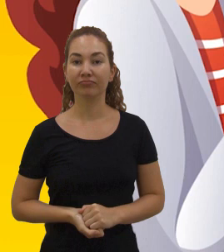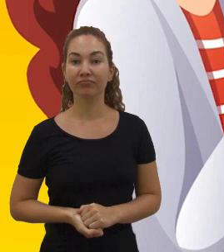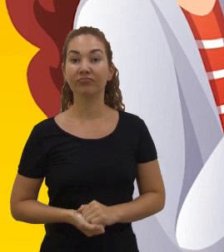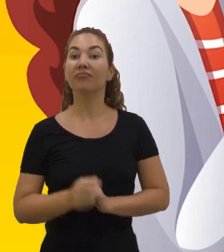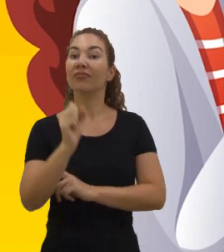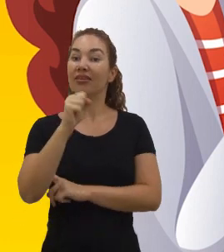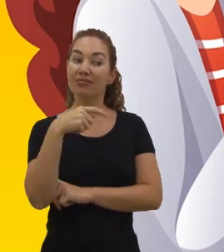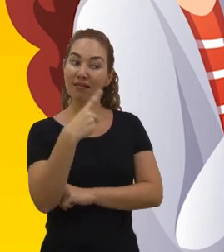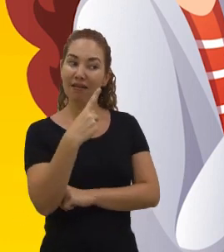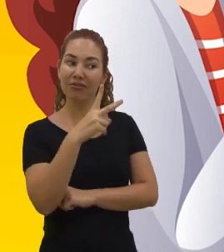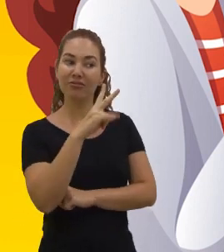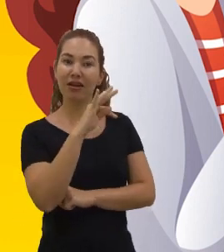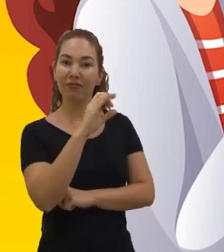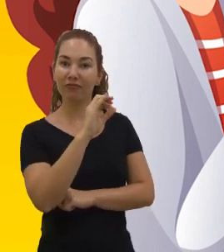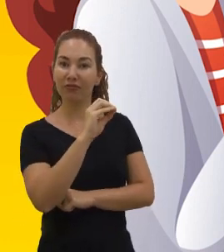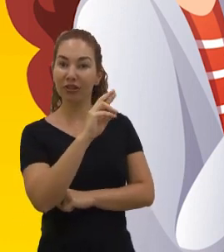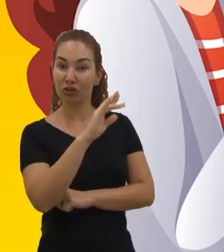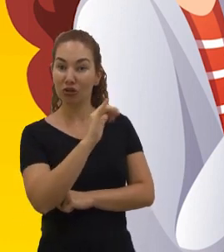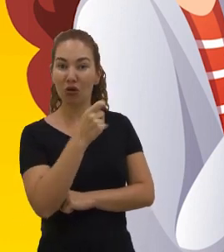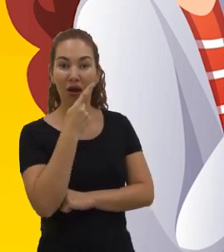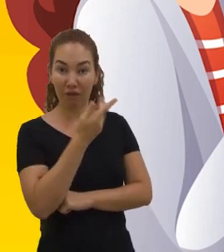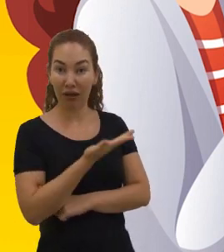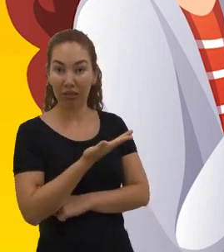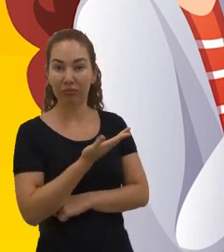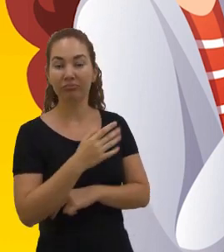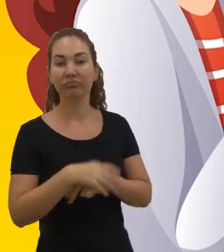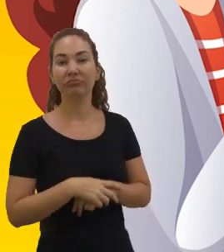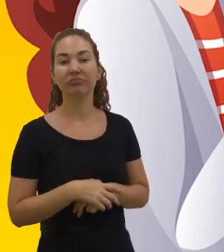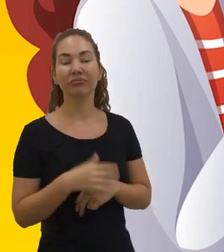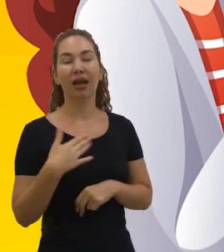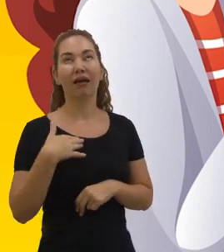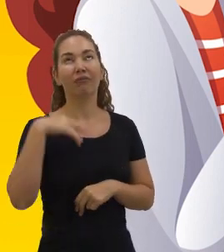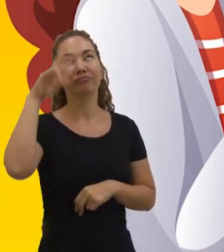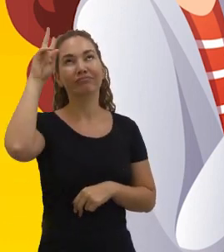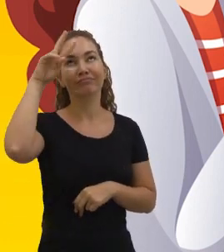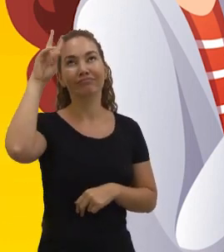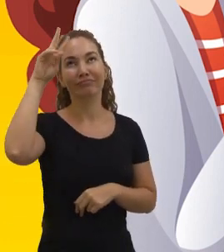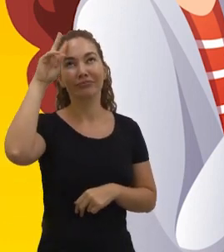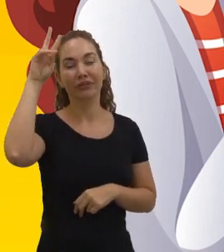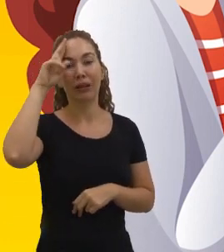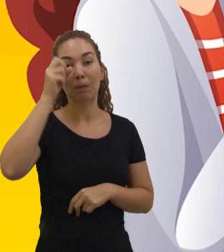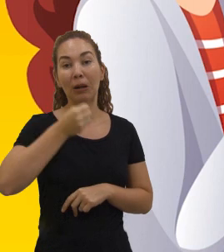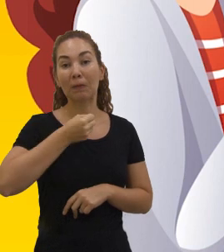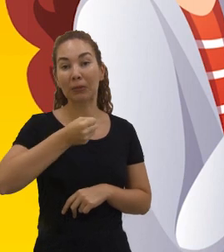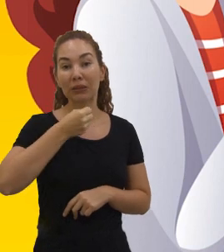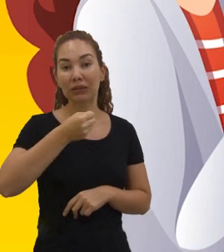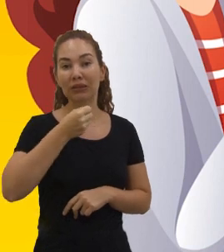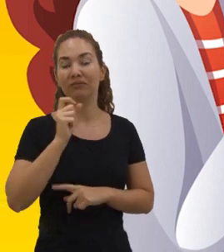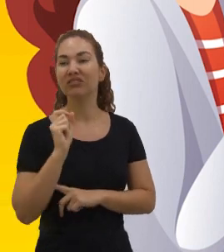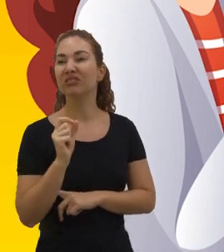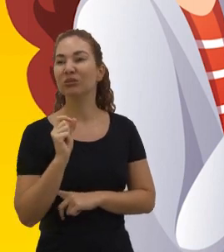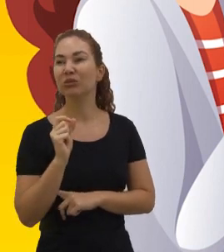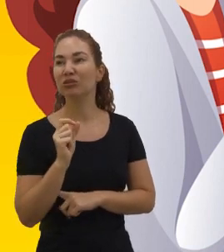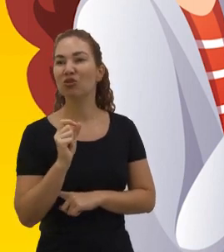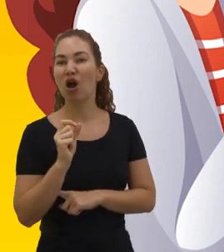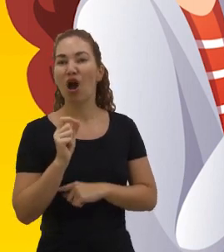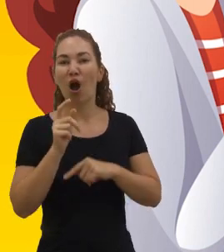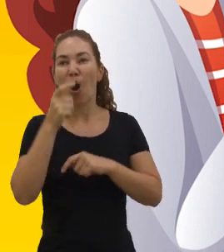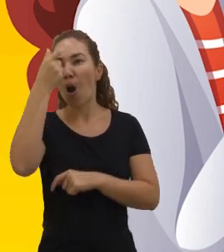isso que a Vitória tá trazendo me fez lembrar uma entrevista daquele